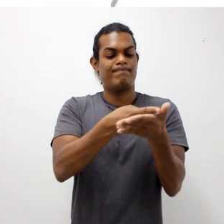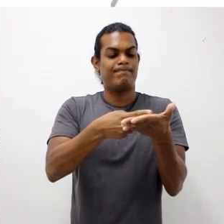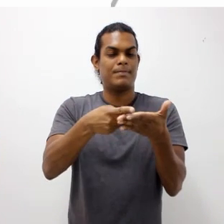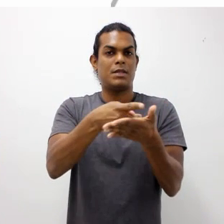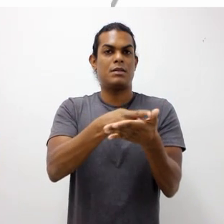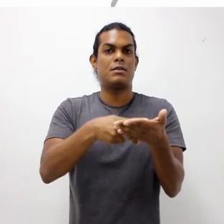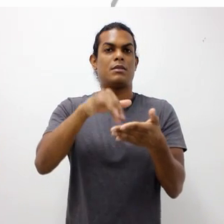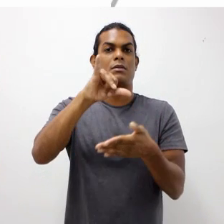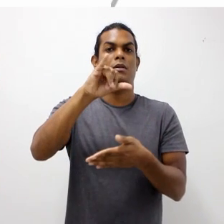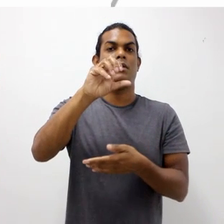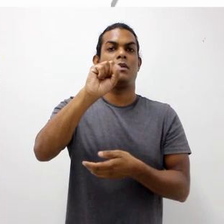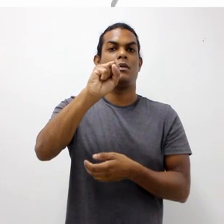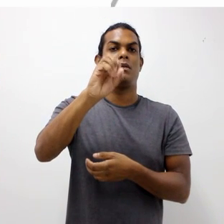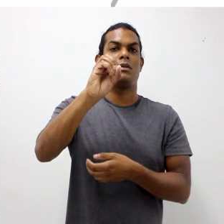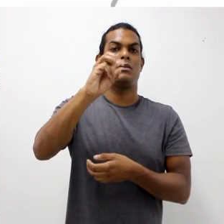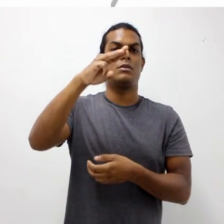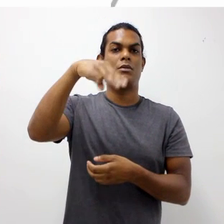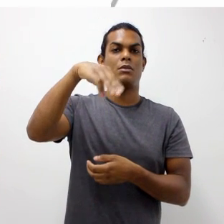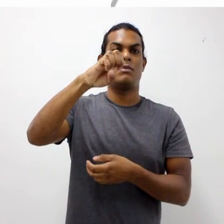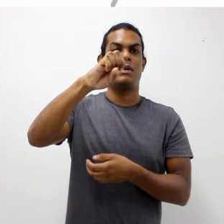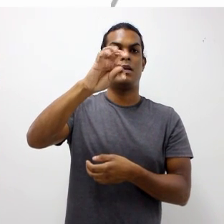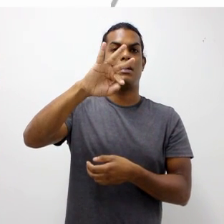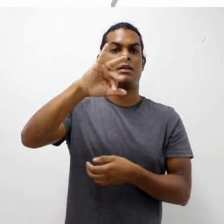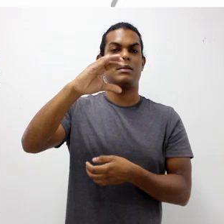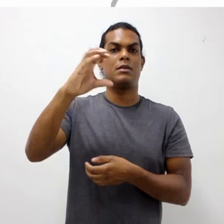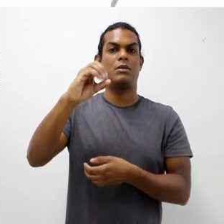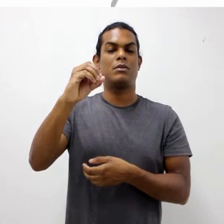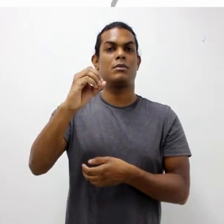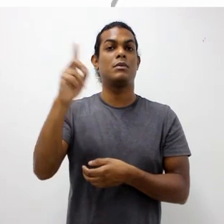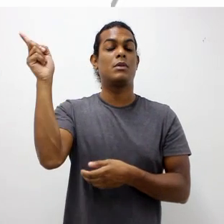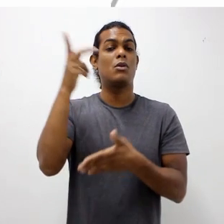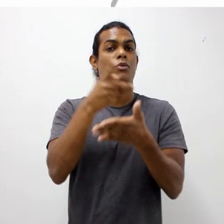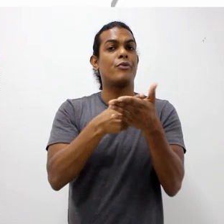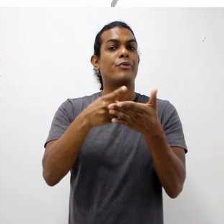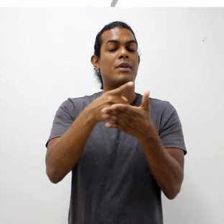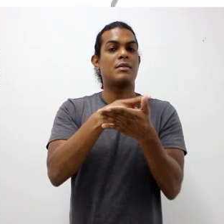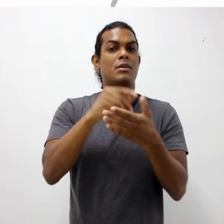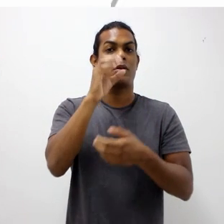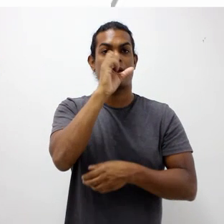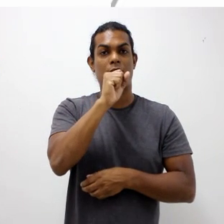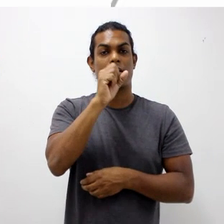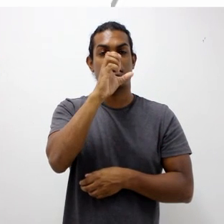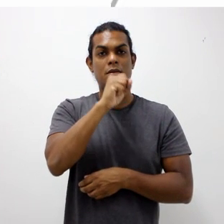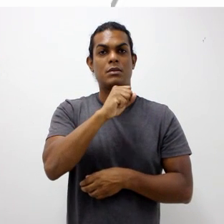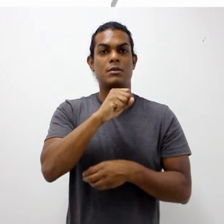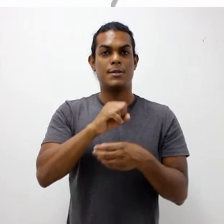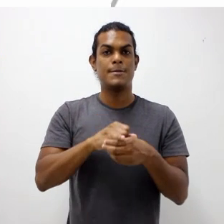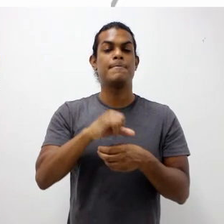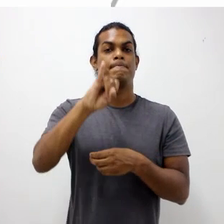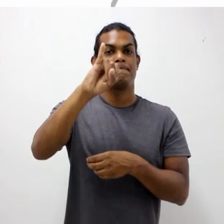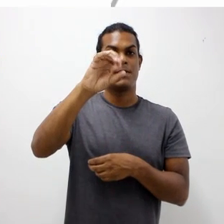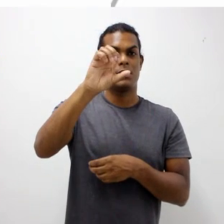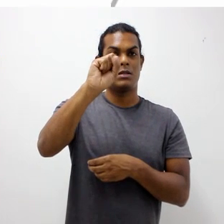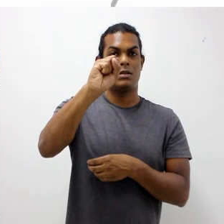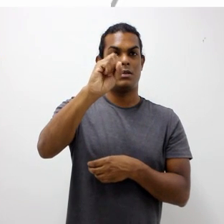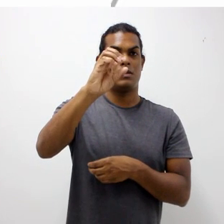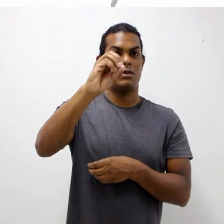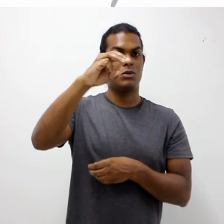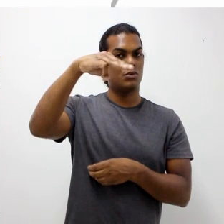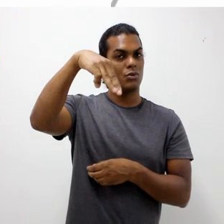disciplina. Então, a peça amarelinha, a laranja, é a peça desenhada em isometria. Você pode ver